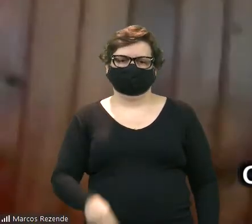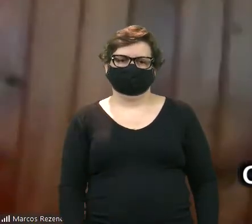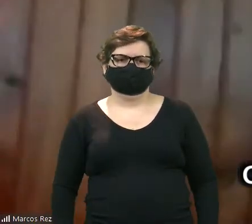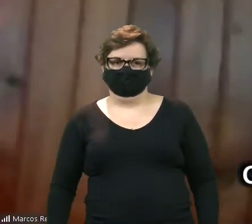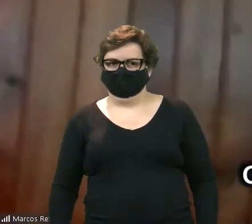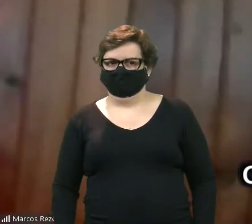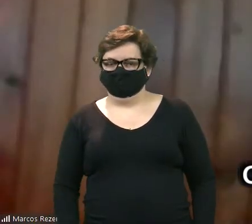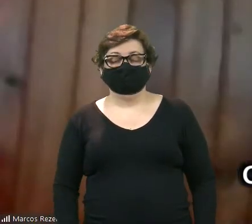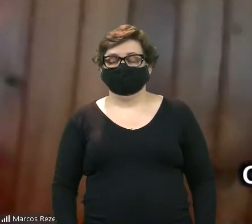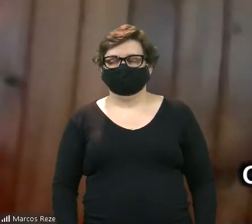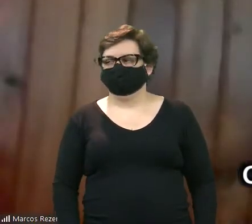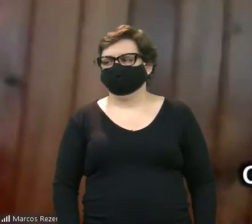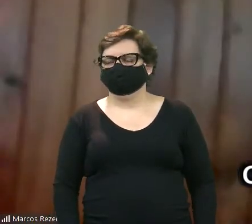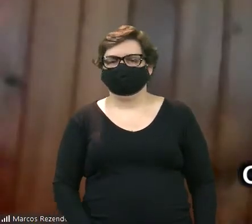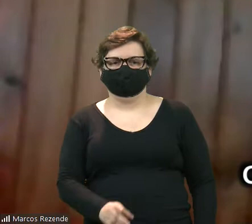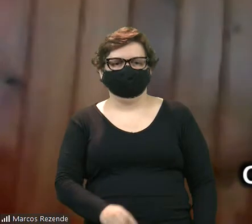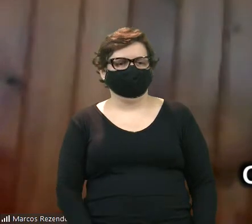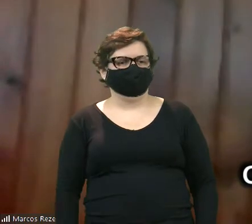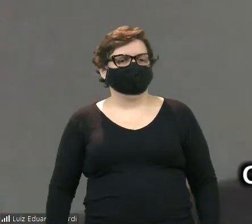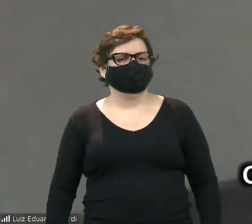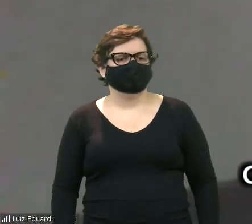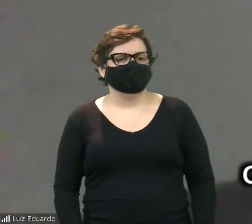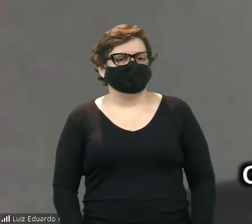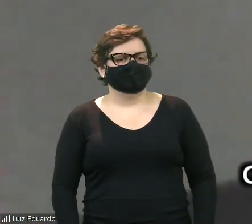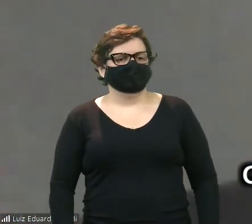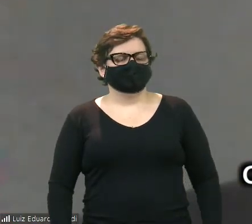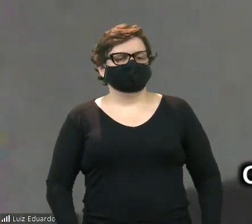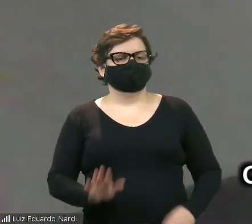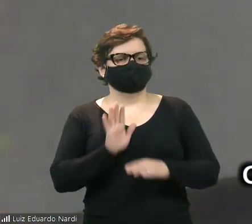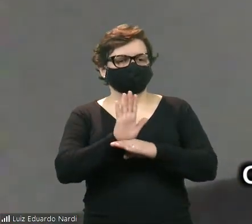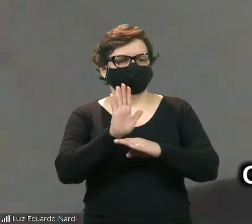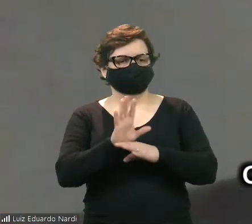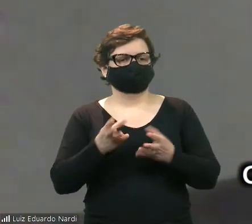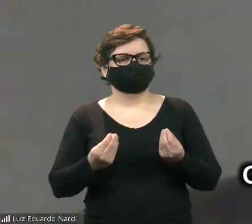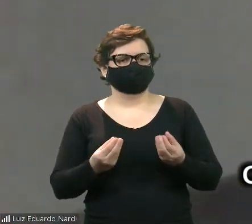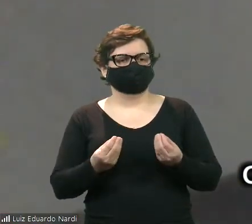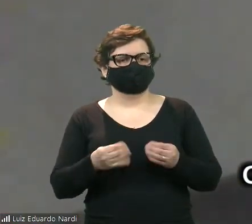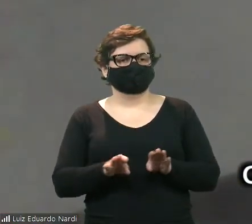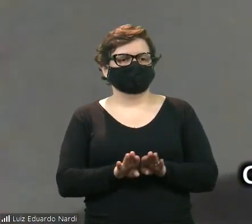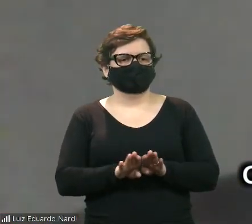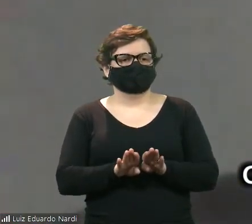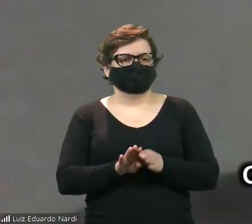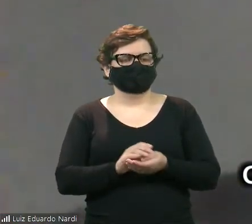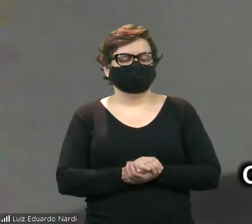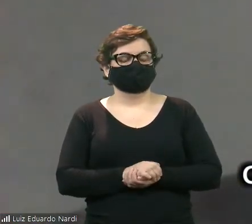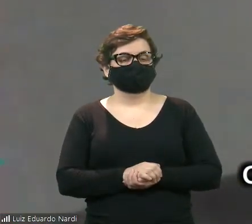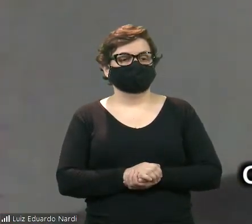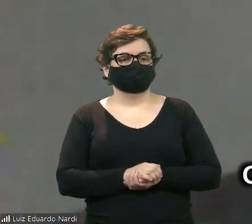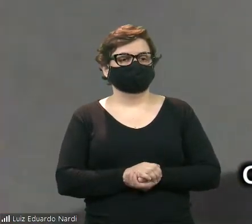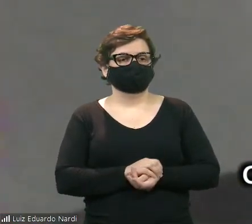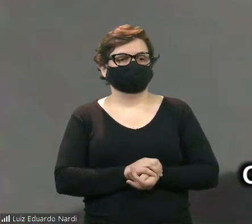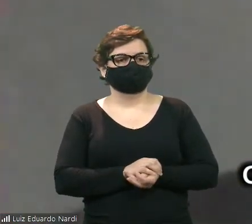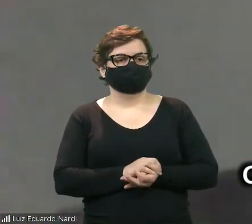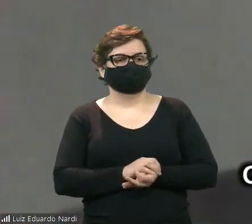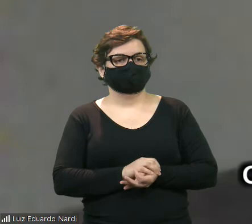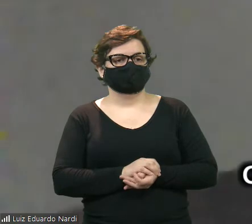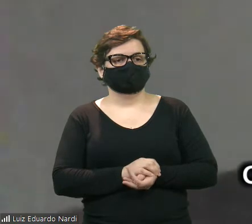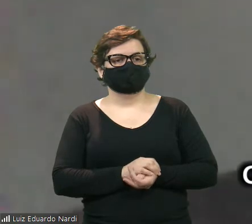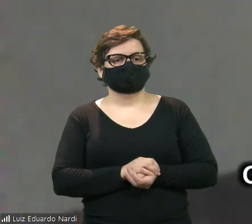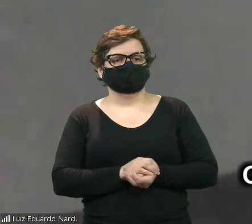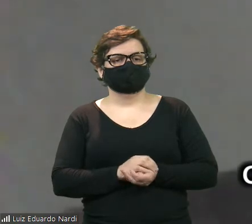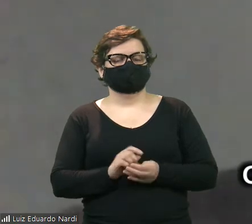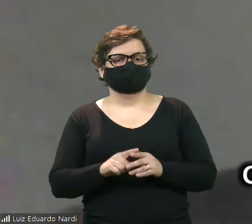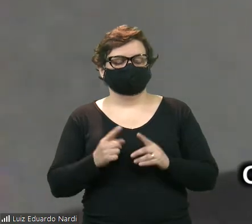também deu uma contribuição importante, não é? Agora, eu não sei